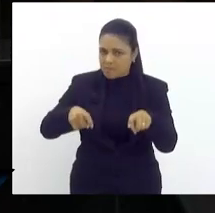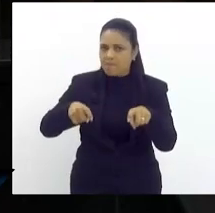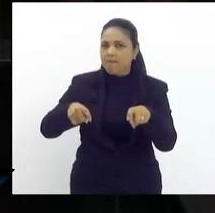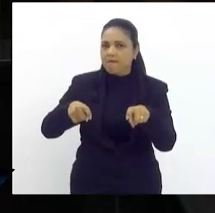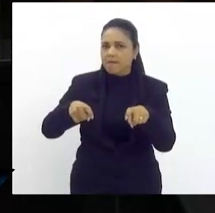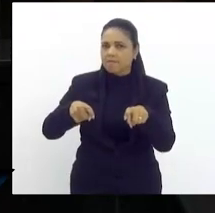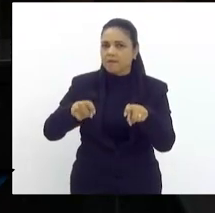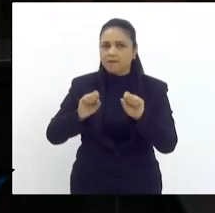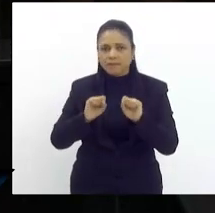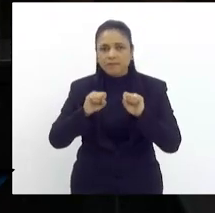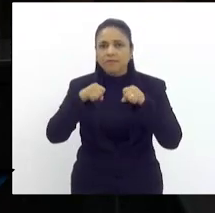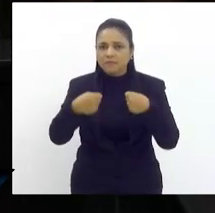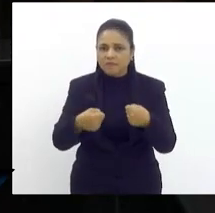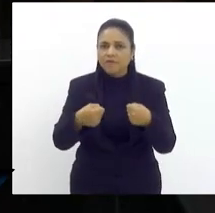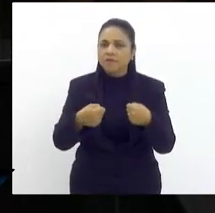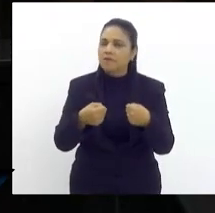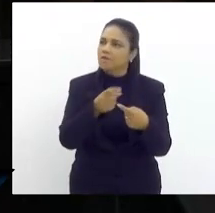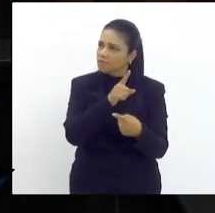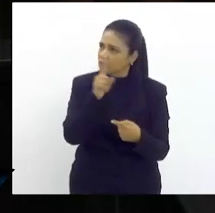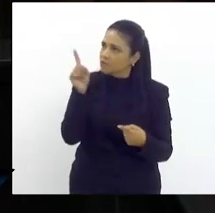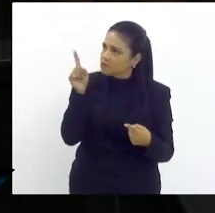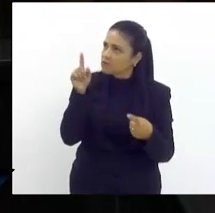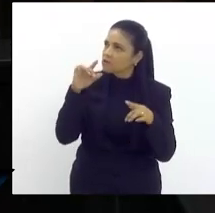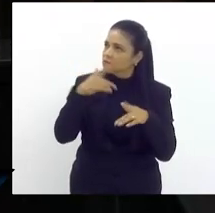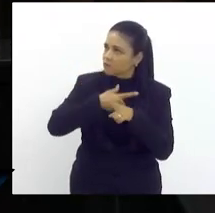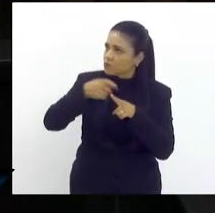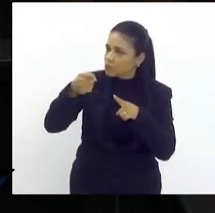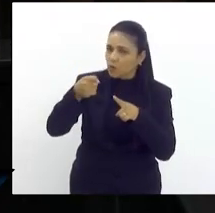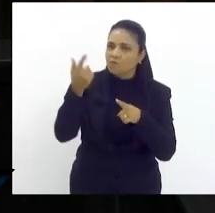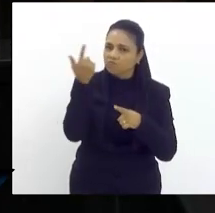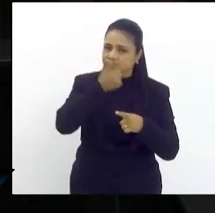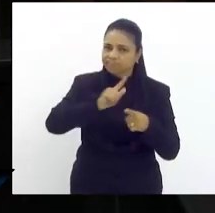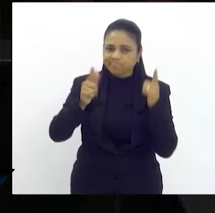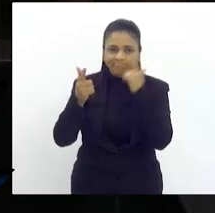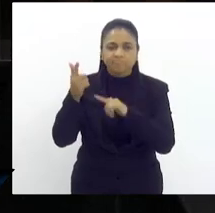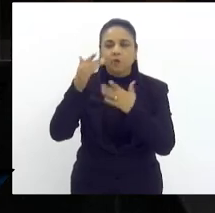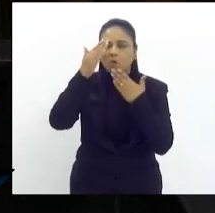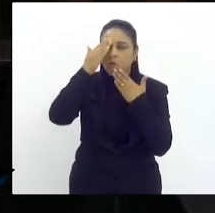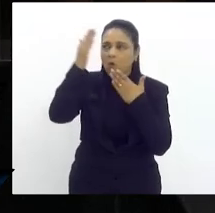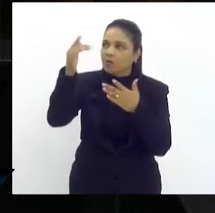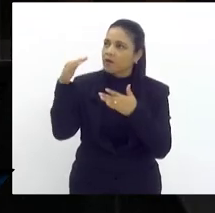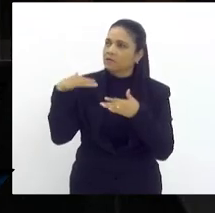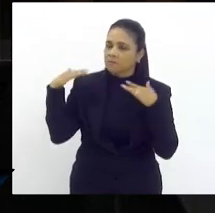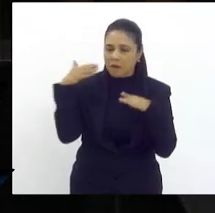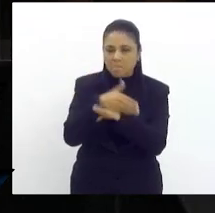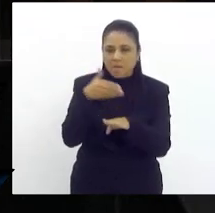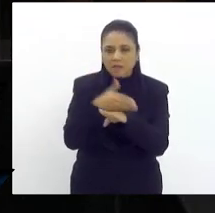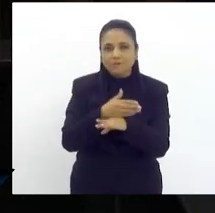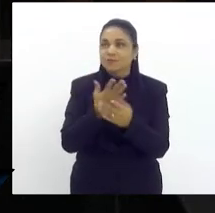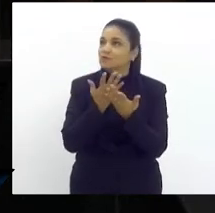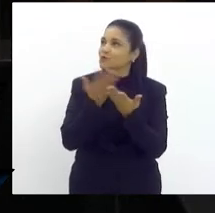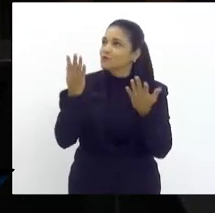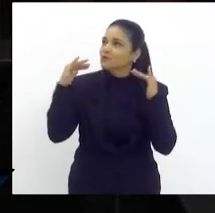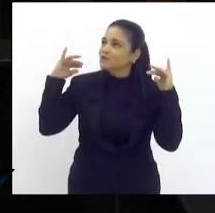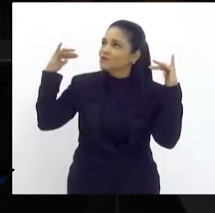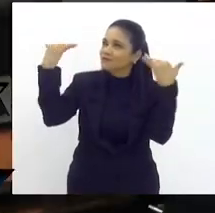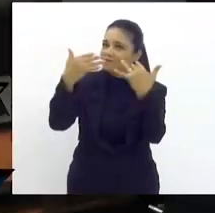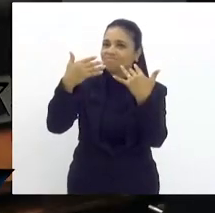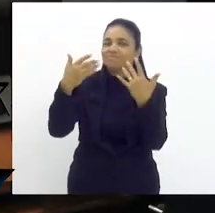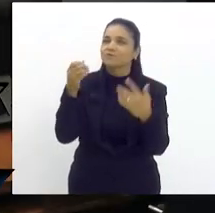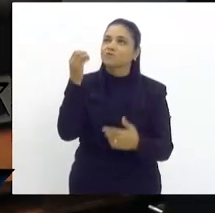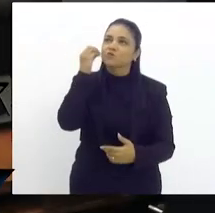vai com certeza conseguir essa vitória e muito obrigado pela participação de vocês aqui um